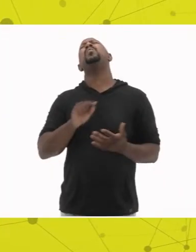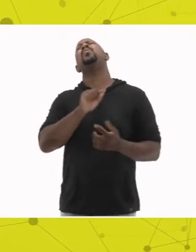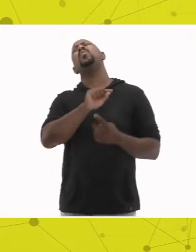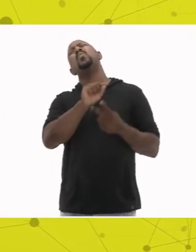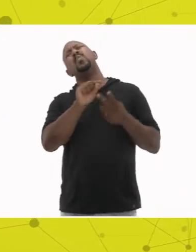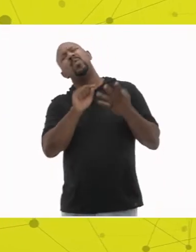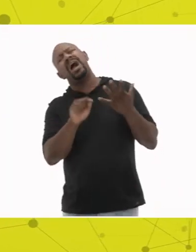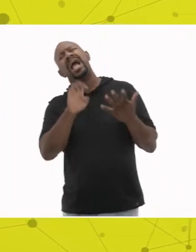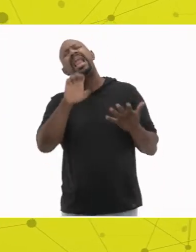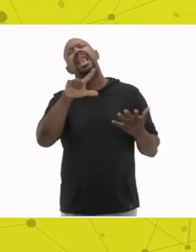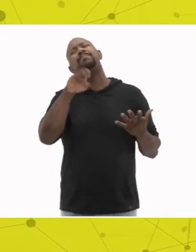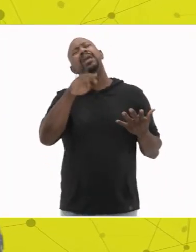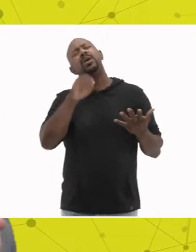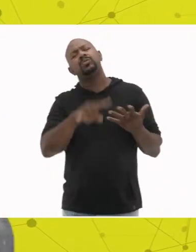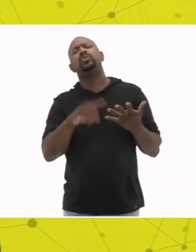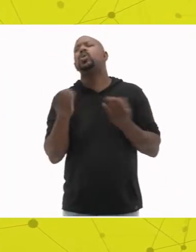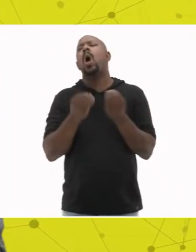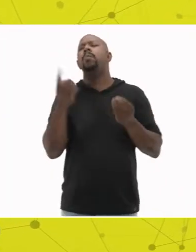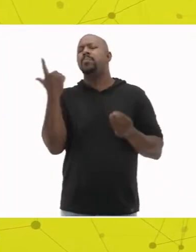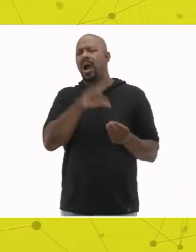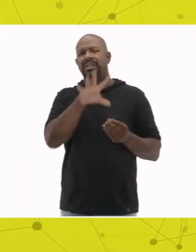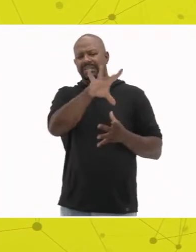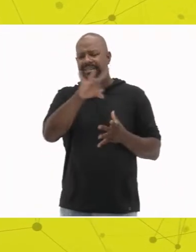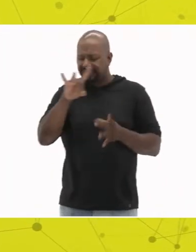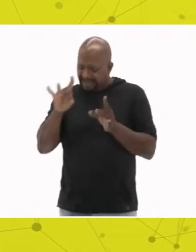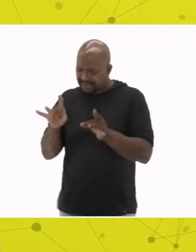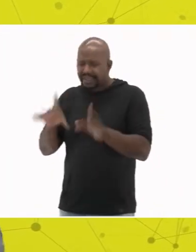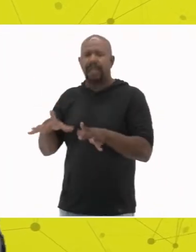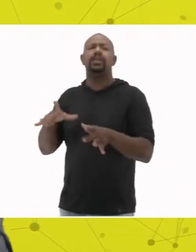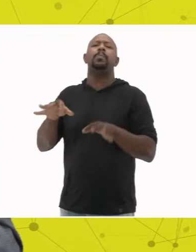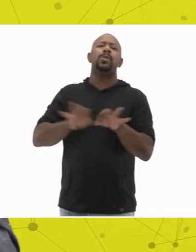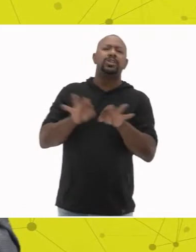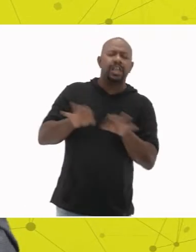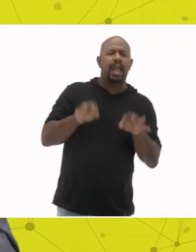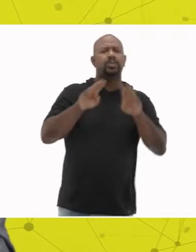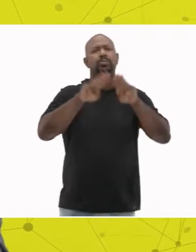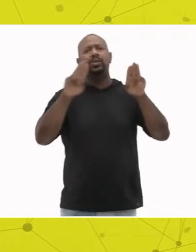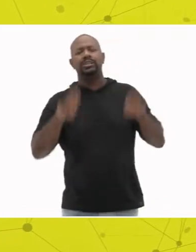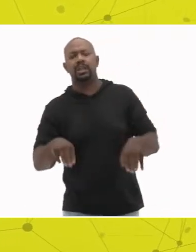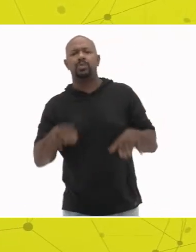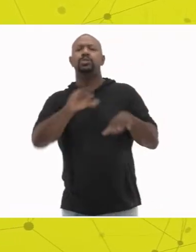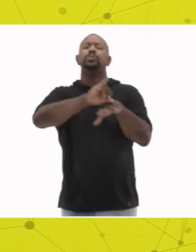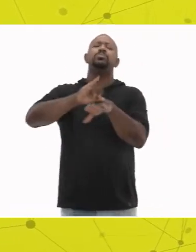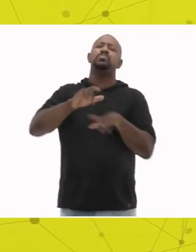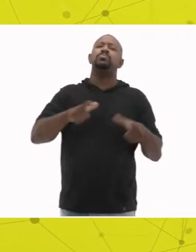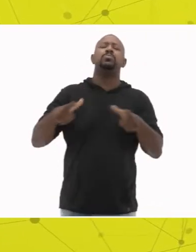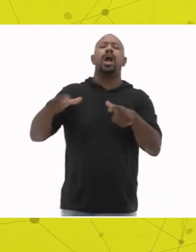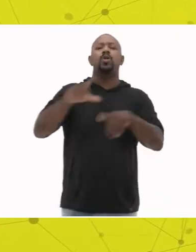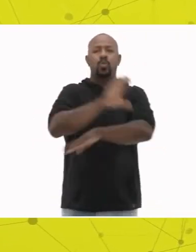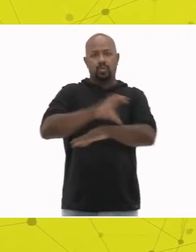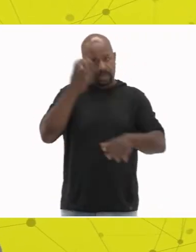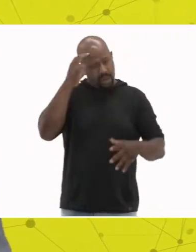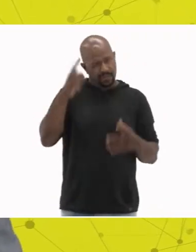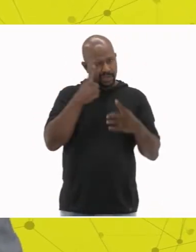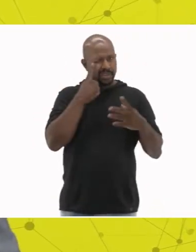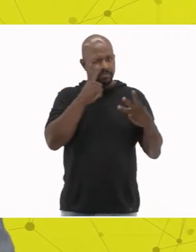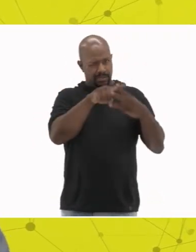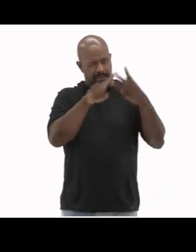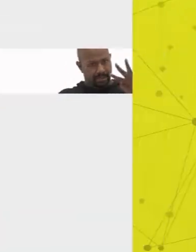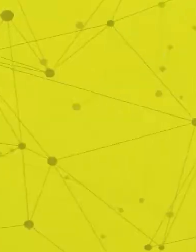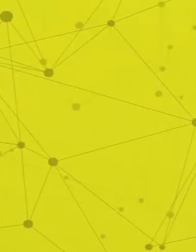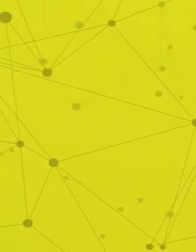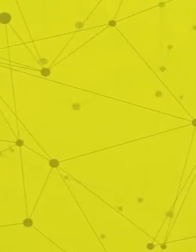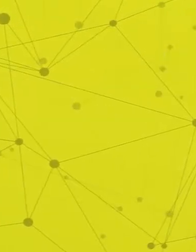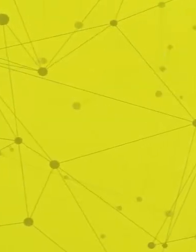Mas quais são esses elementos e como eles podem ser alocados aos projetos dispositivos de museus e espaços culturais? Vejamos em 3 etapas.